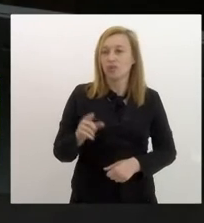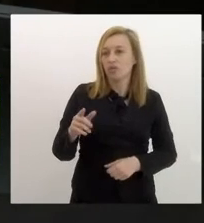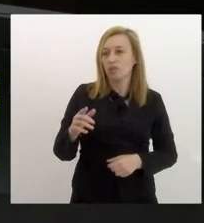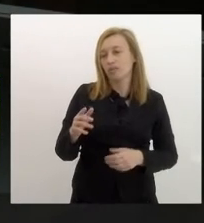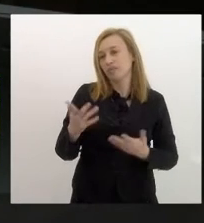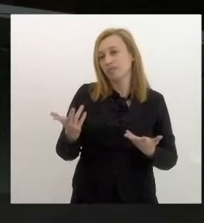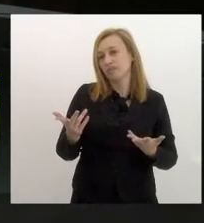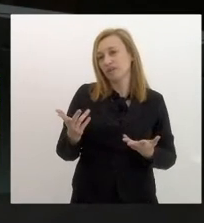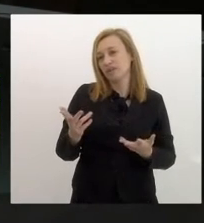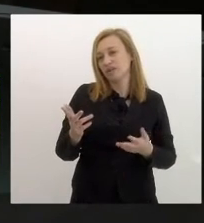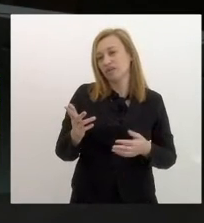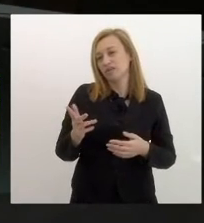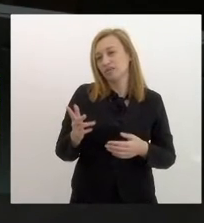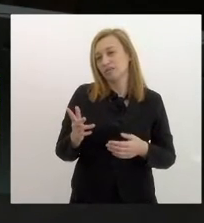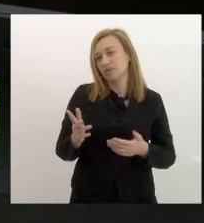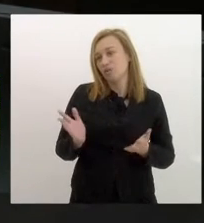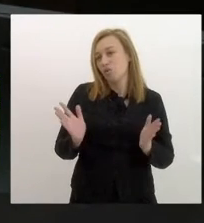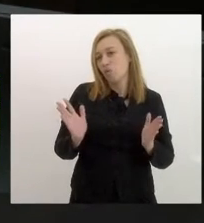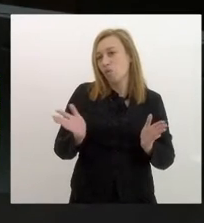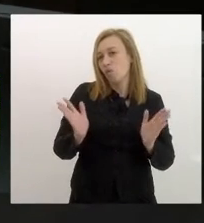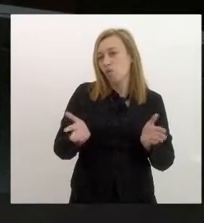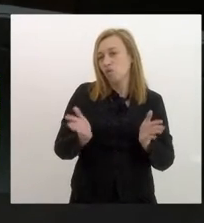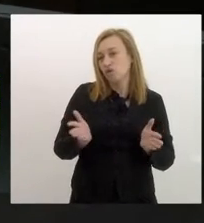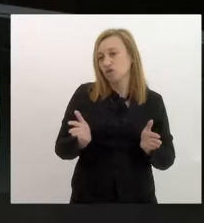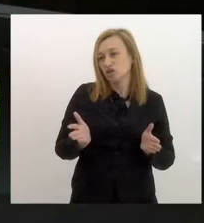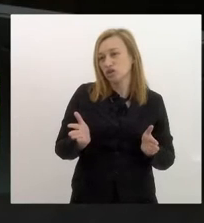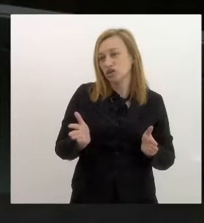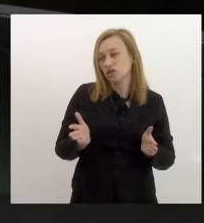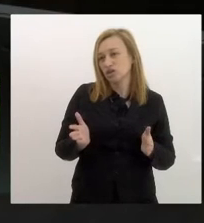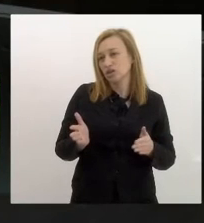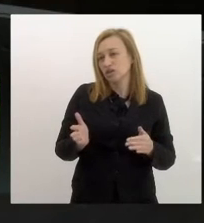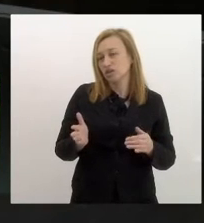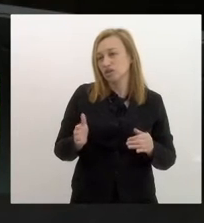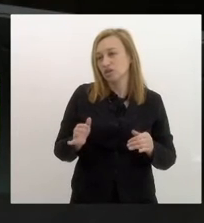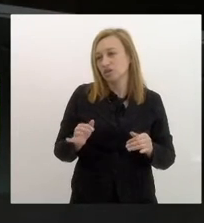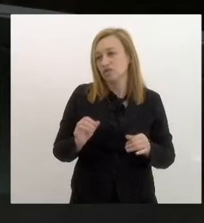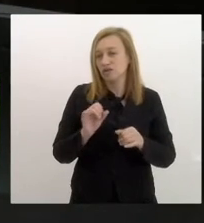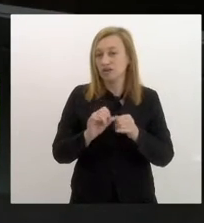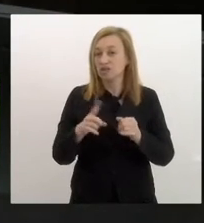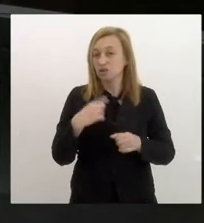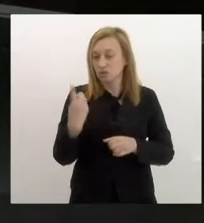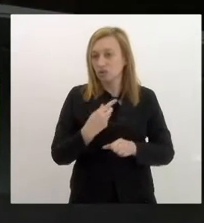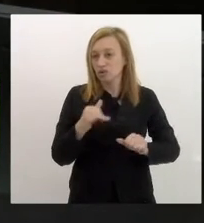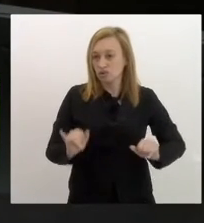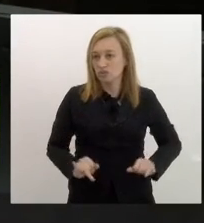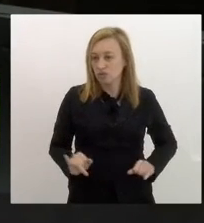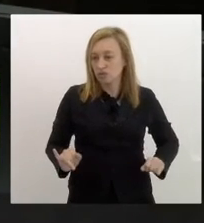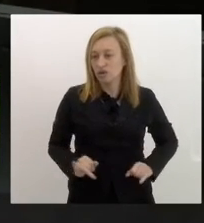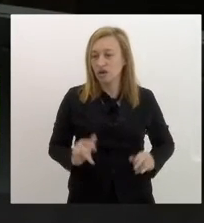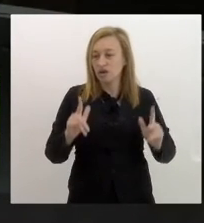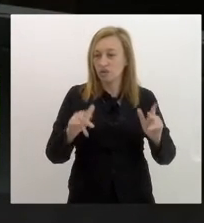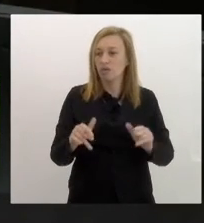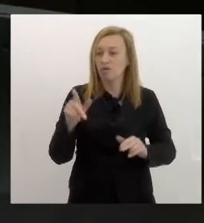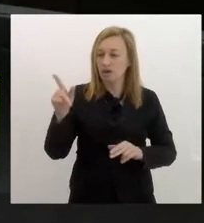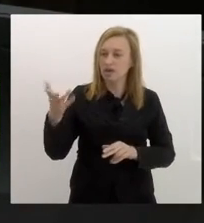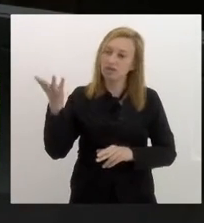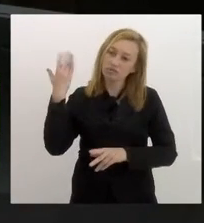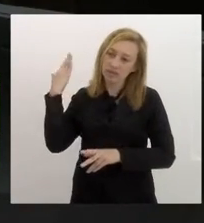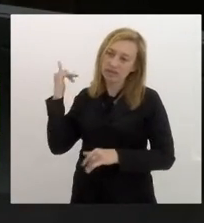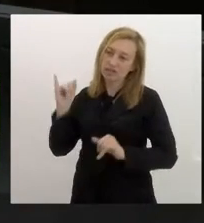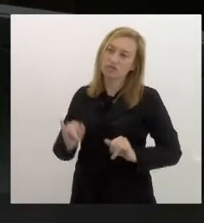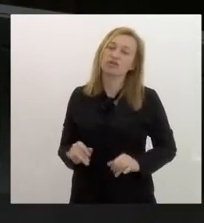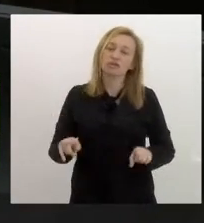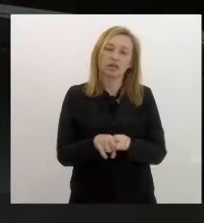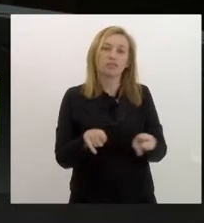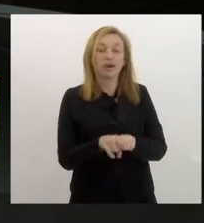estivessem praticando conosco aquilo que eles sofreram ao longo de anos por parte do fundo monetário internacional mas